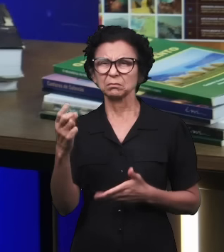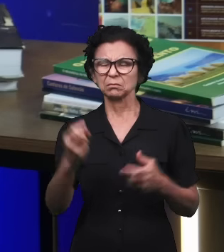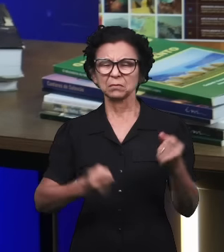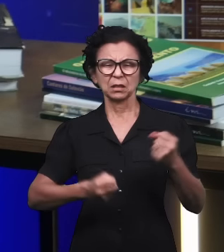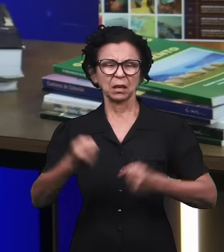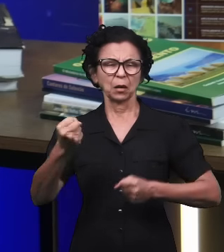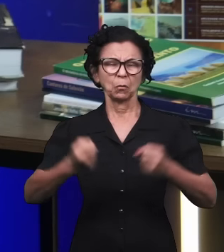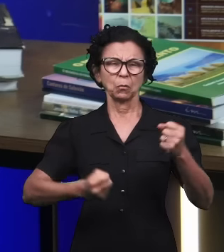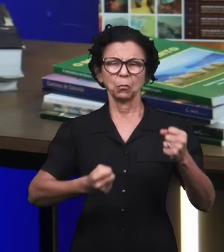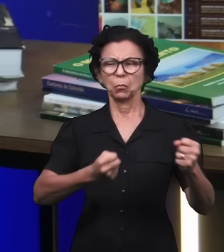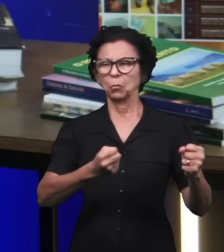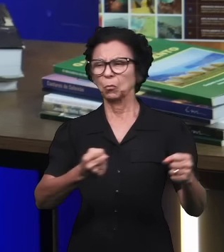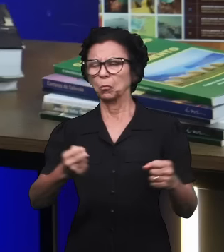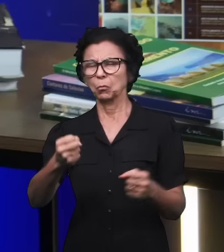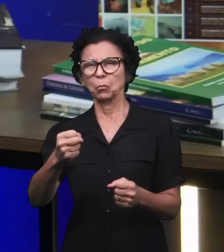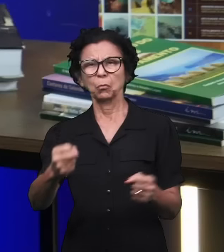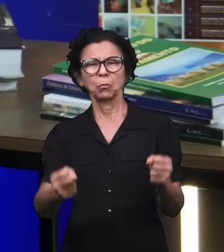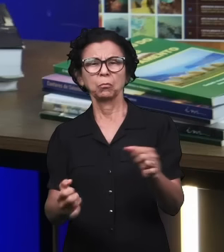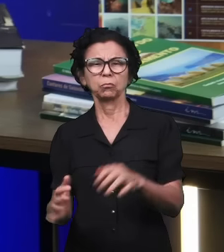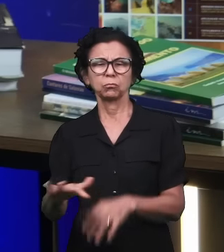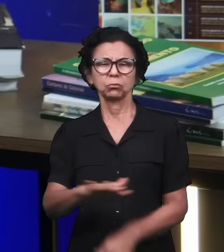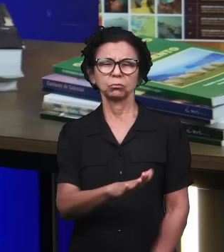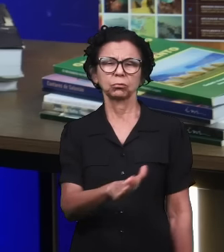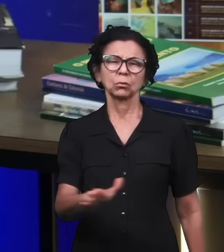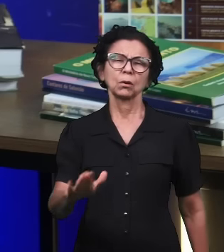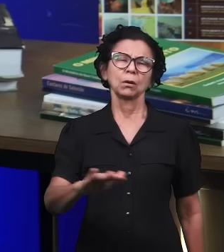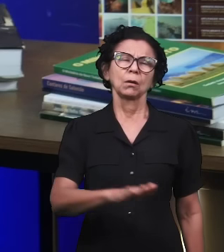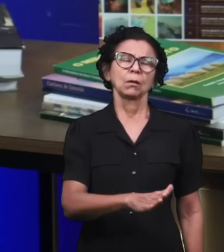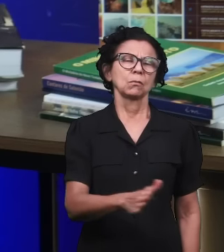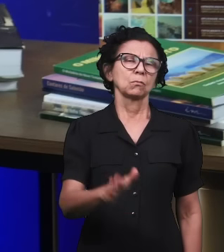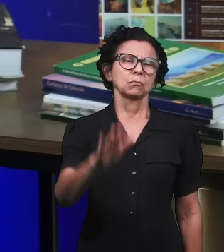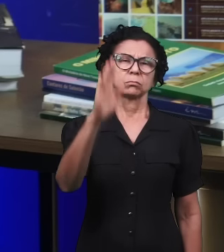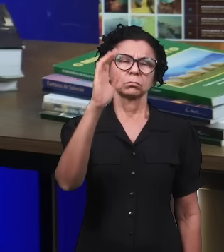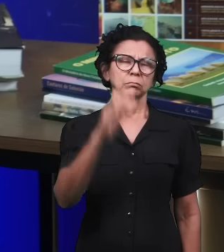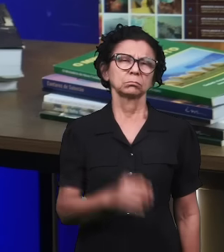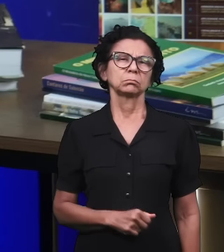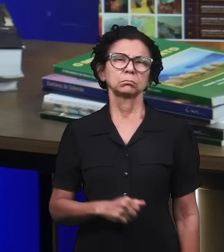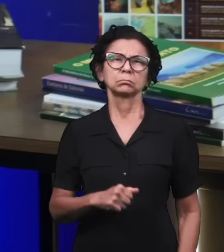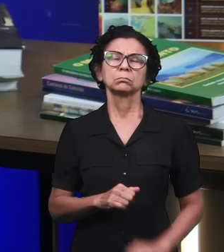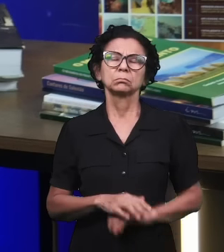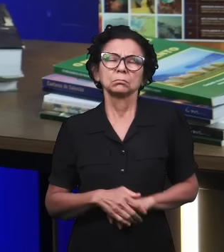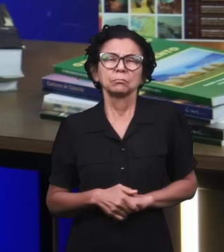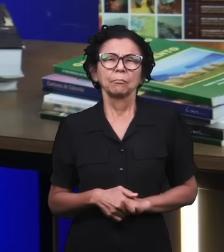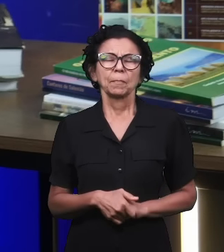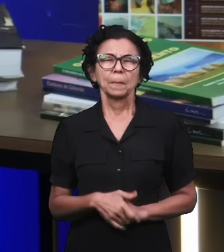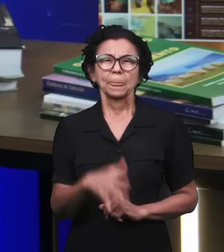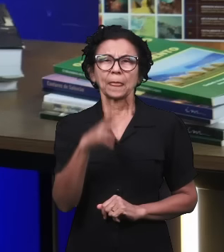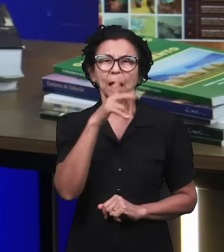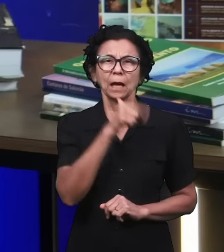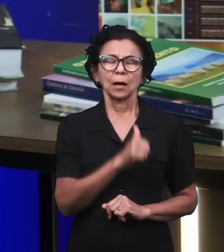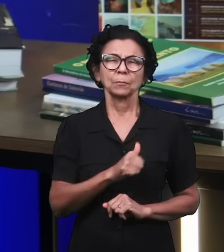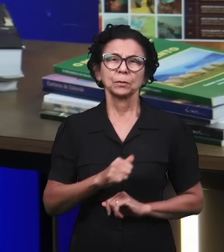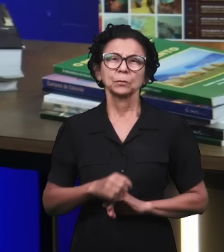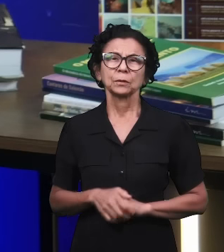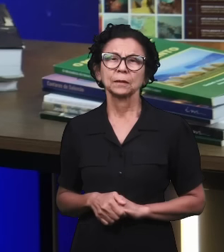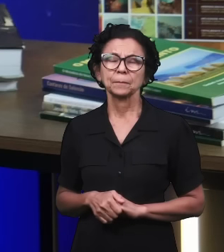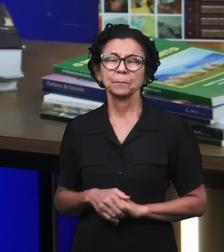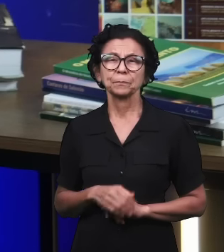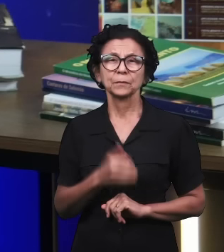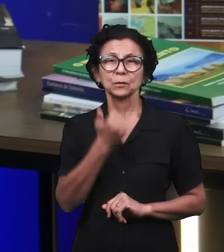você percorre até muito mais do que isso. Sim. Em poucas horas, mas naquele tempo eram